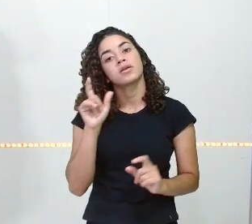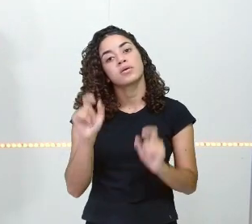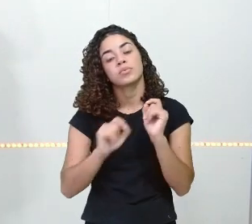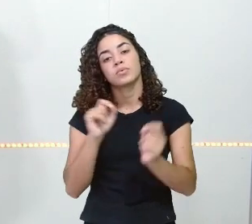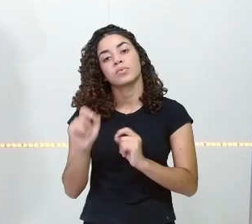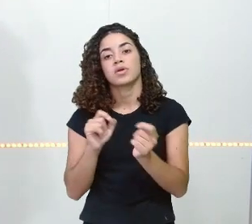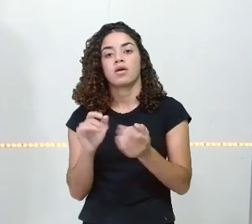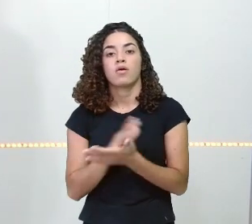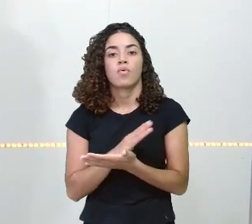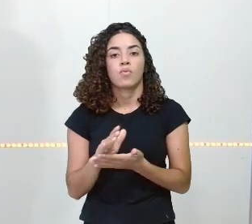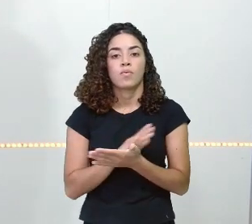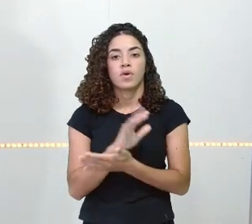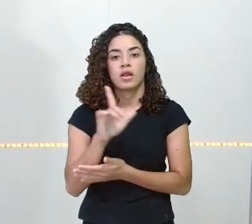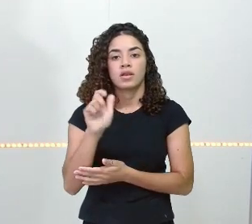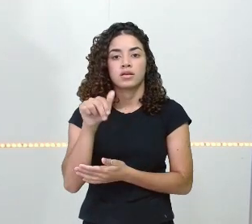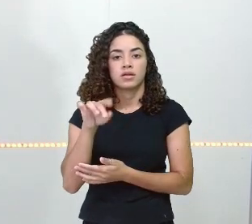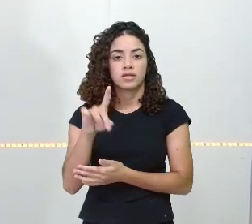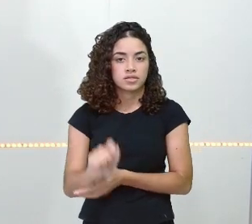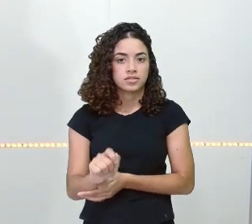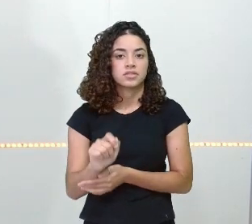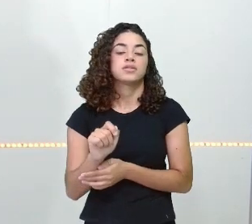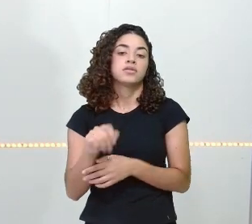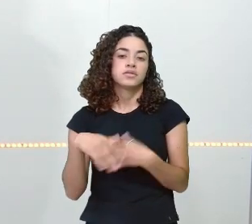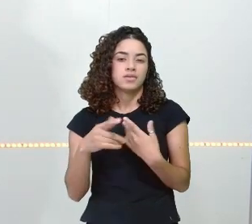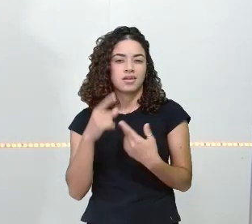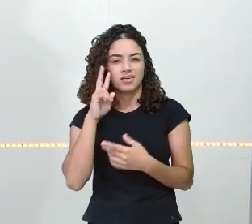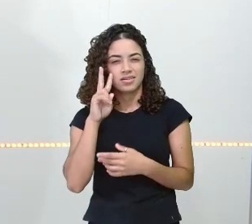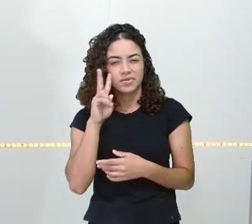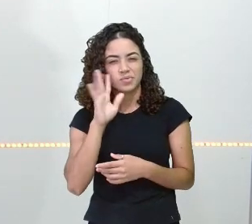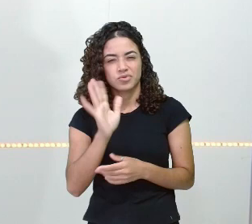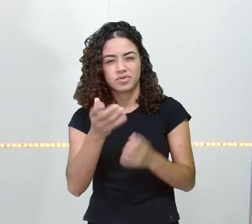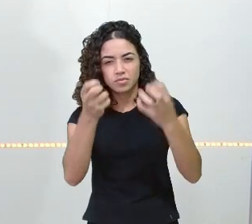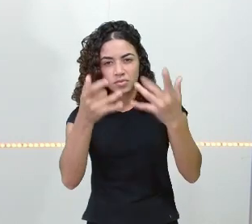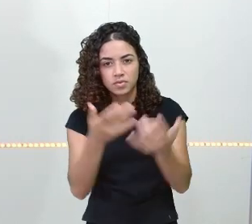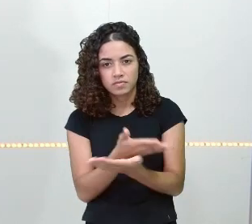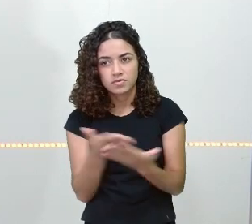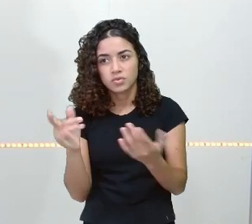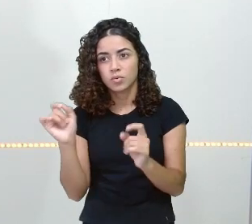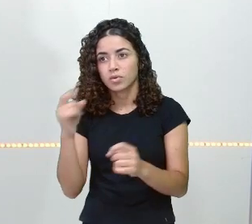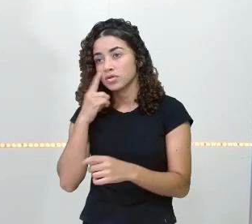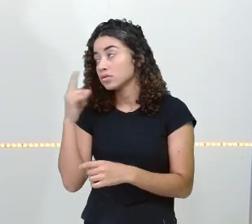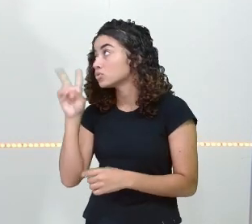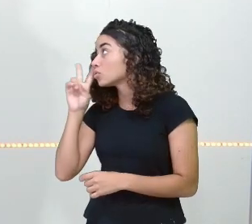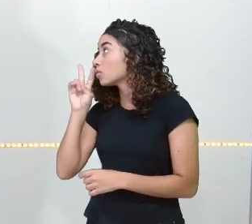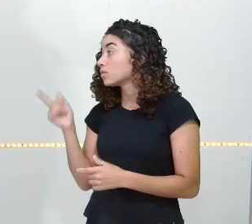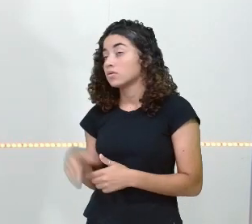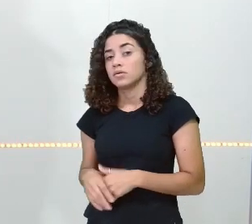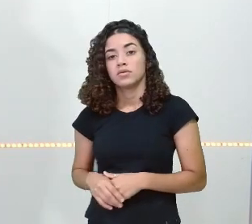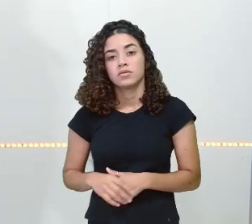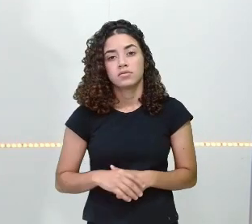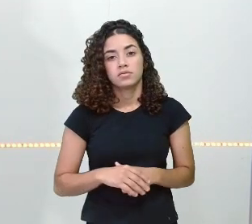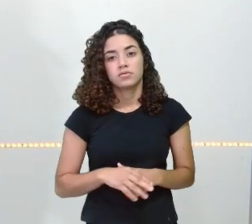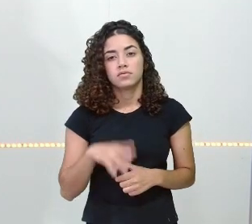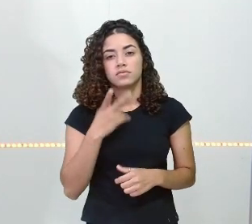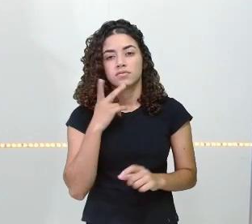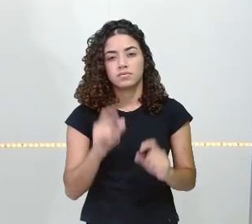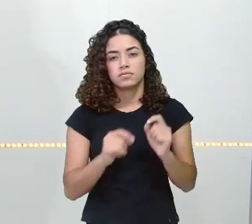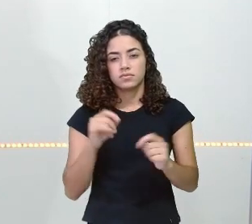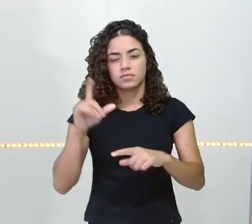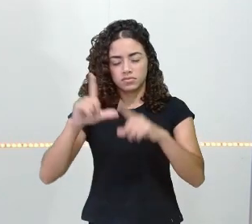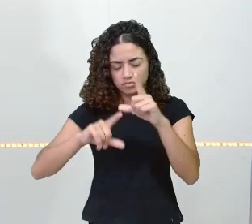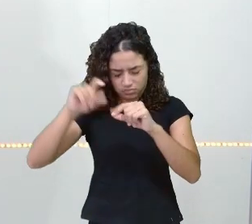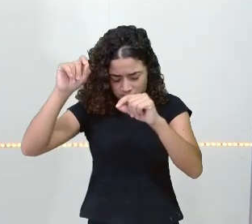lendas. Aí nesse que nós acabamos de ouvir, ele falou a origem de quê? das estrelas, não é